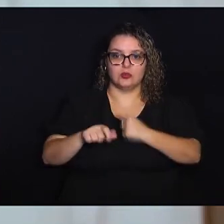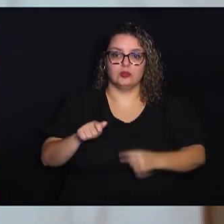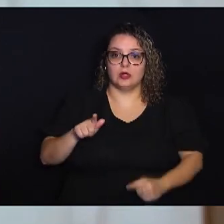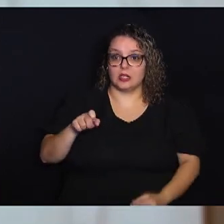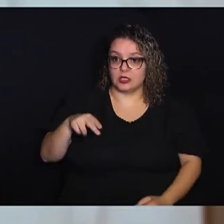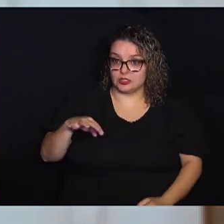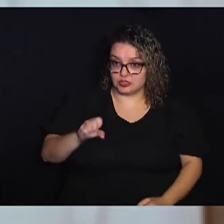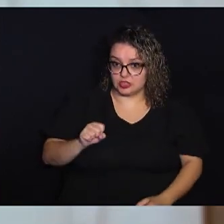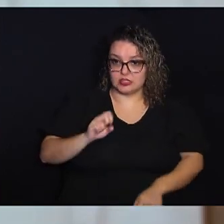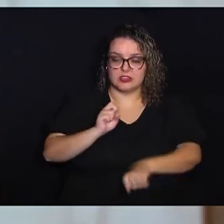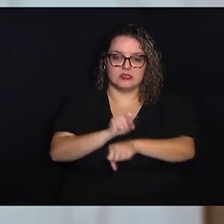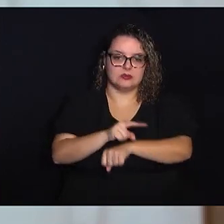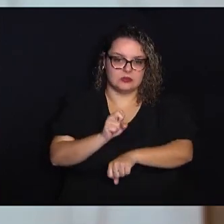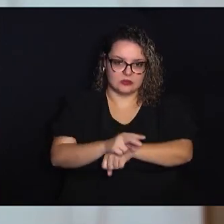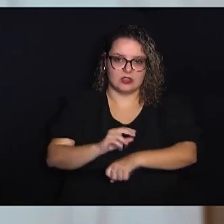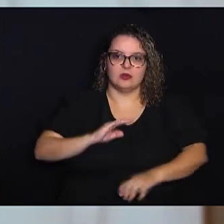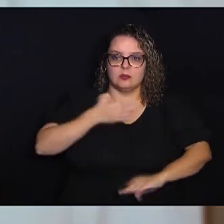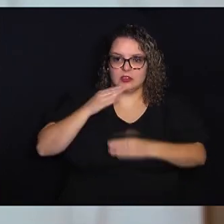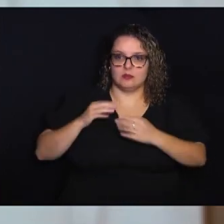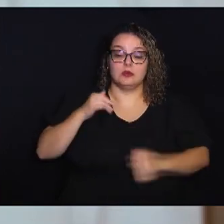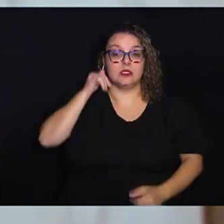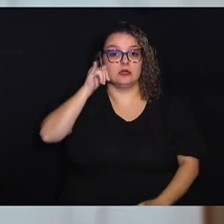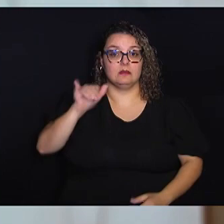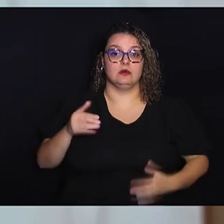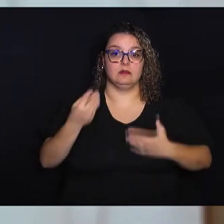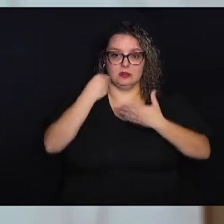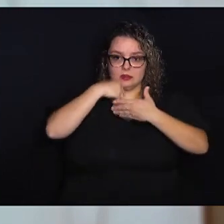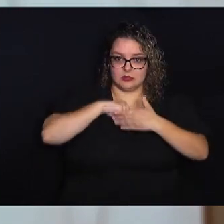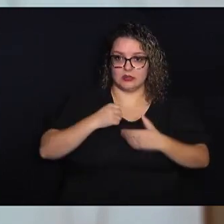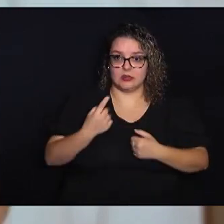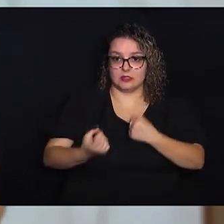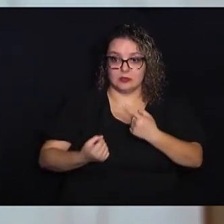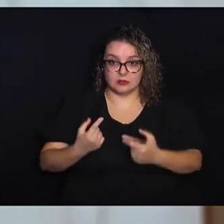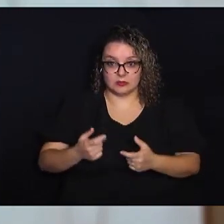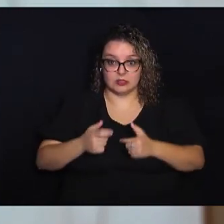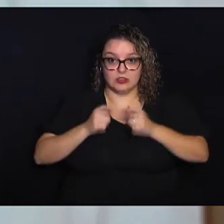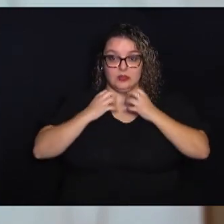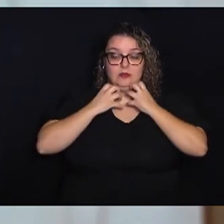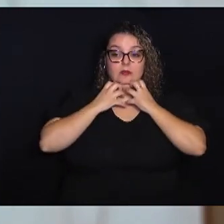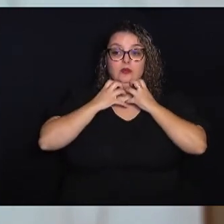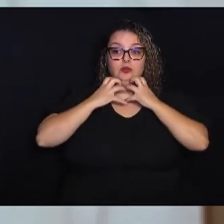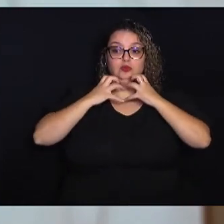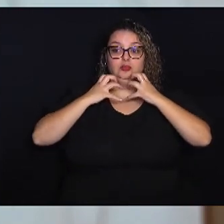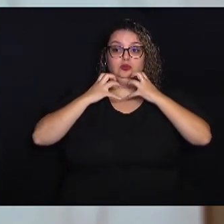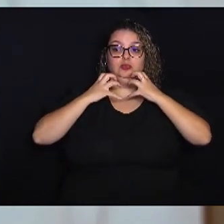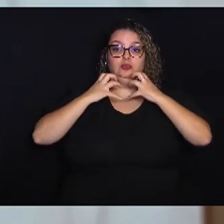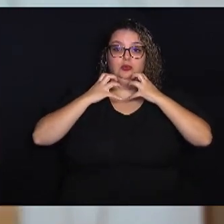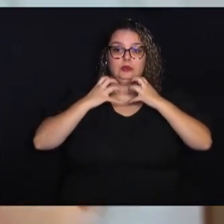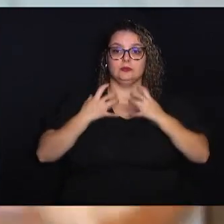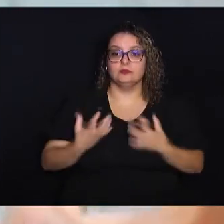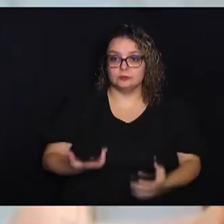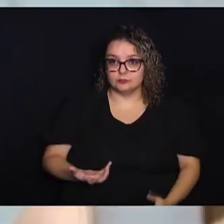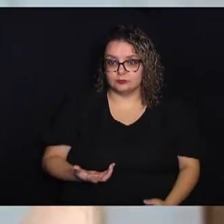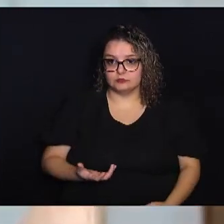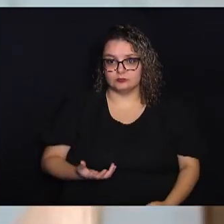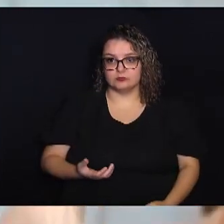infecciosos de vírus e bactérias. Existem casos que elas crescem demais,